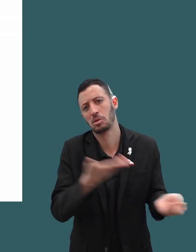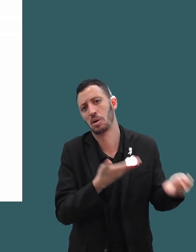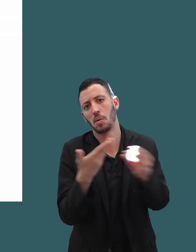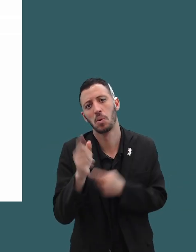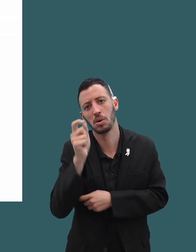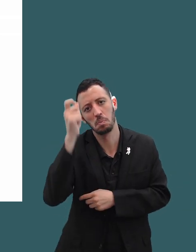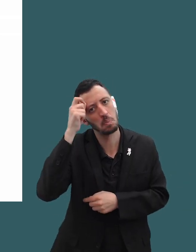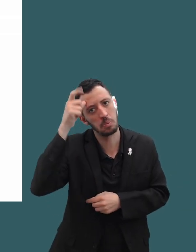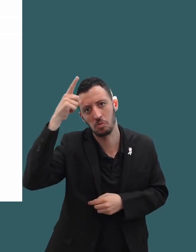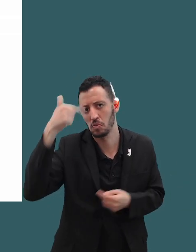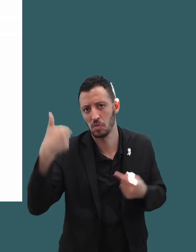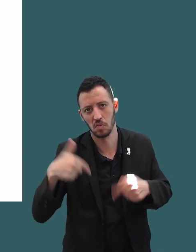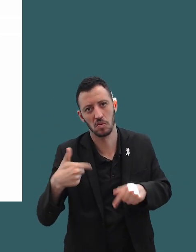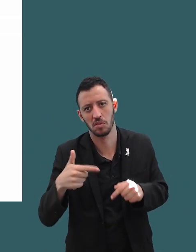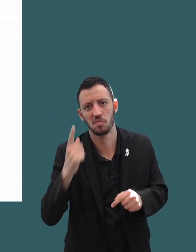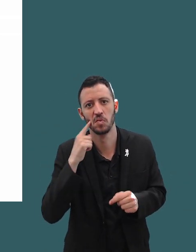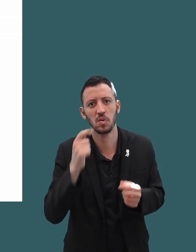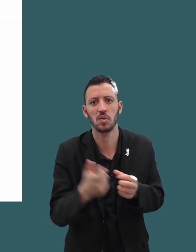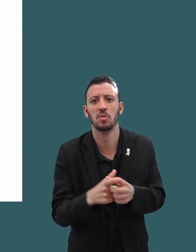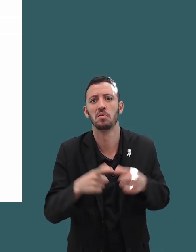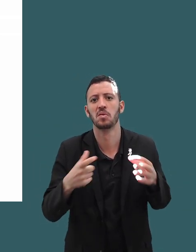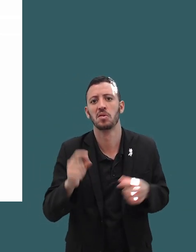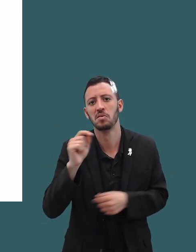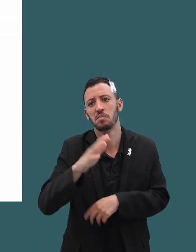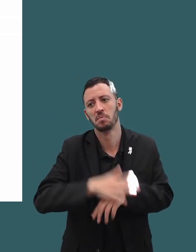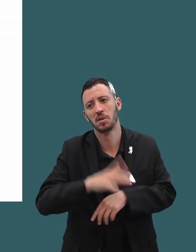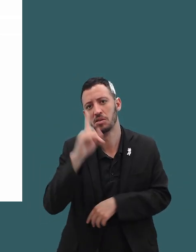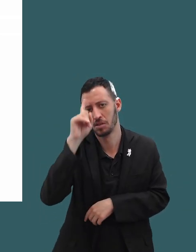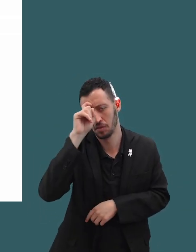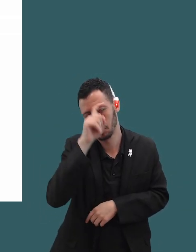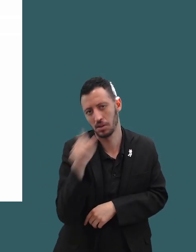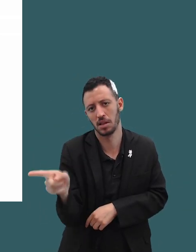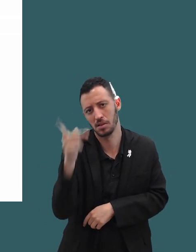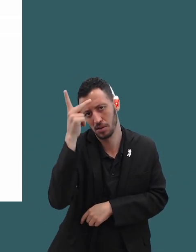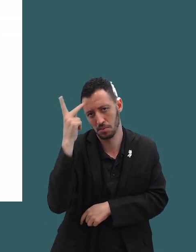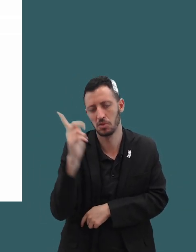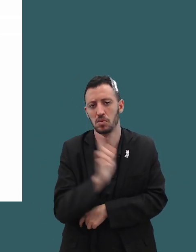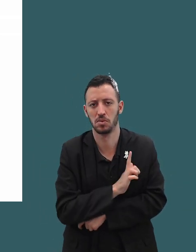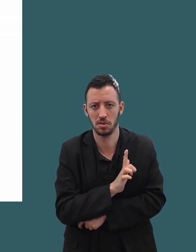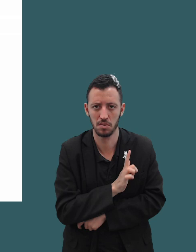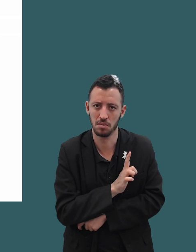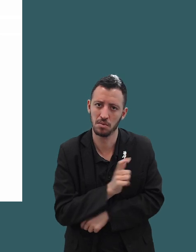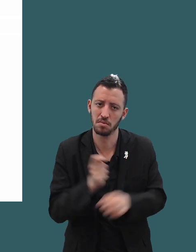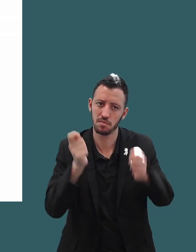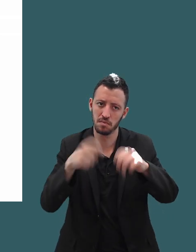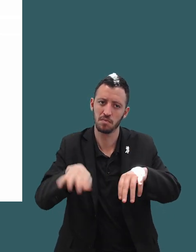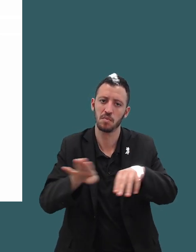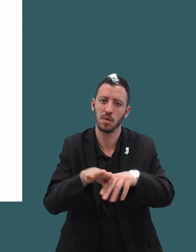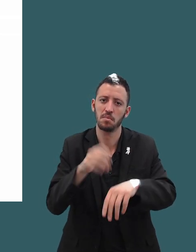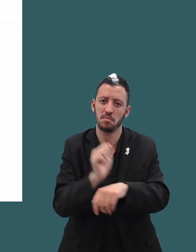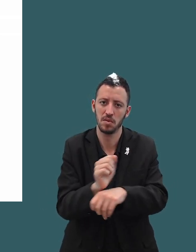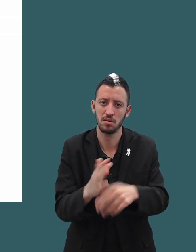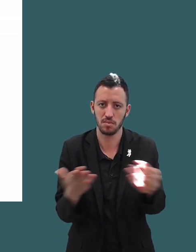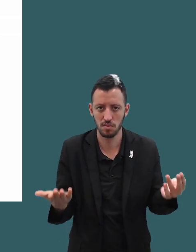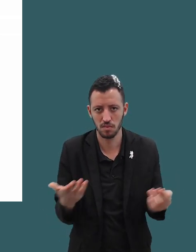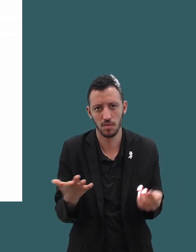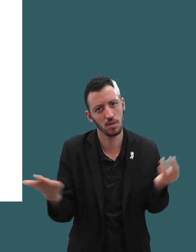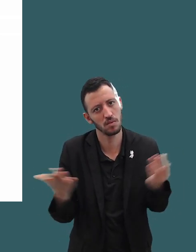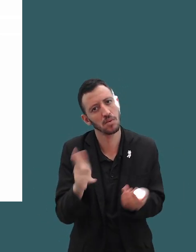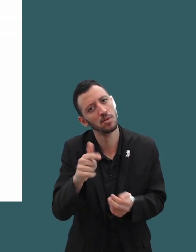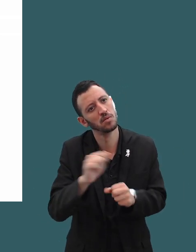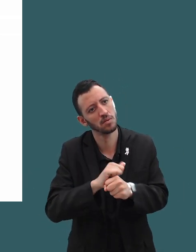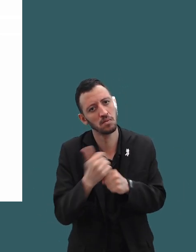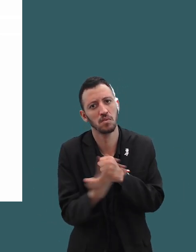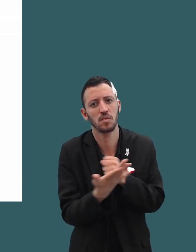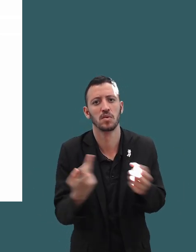conhecimento, mas que vão ampliar os medos e as dificuldades que as pessoas têm. Então, a pandemia é um marco nisso. E eu acho que desde que a